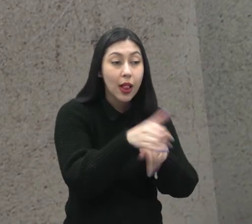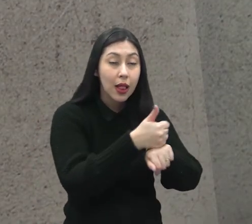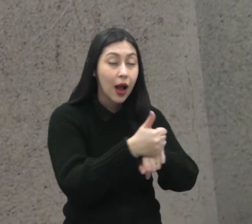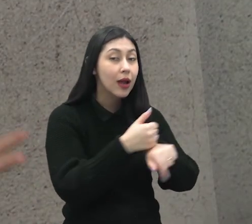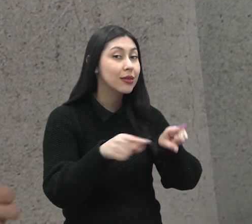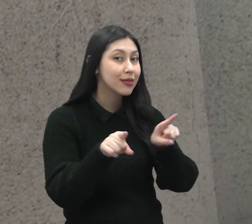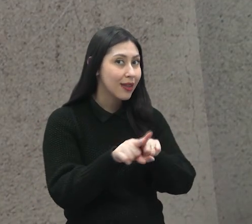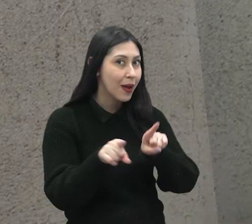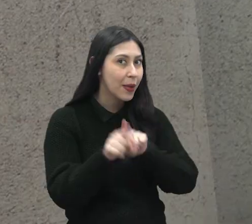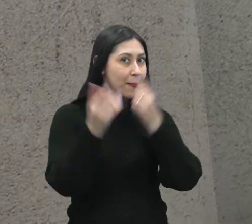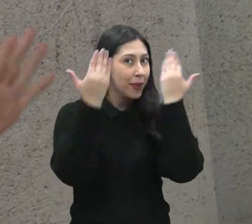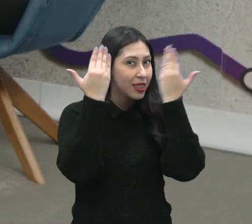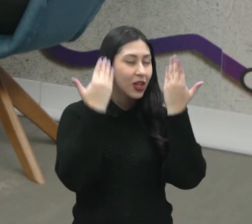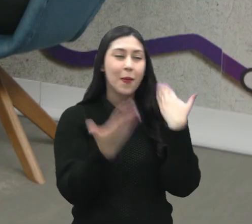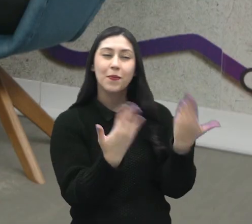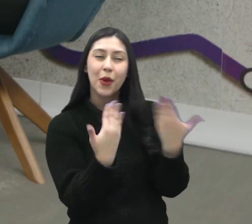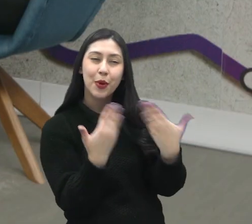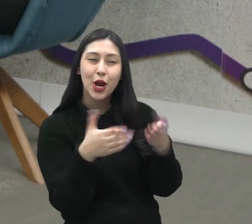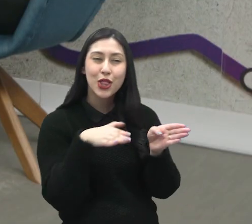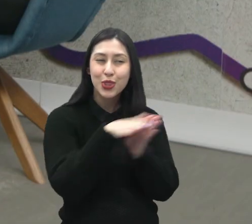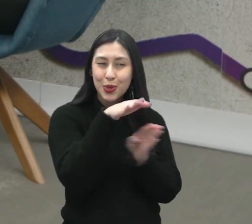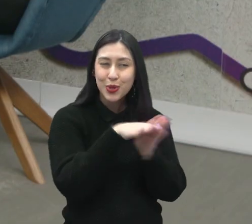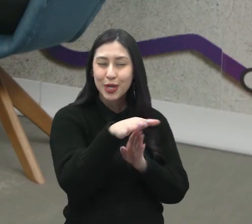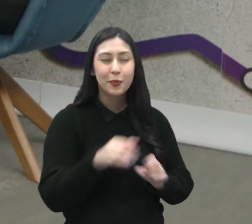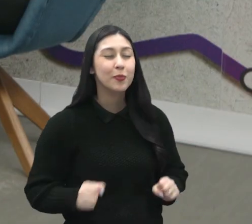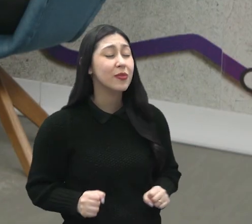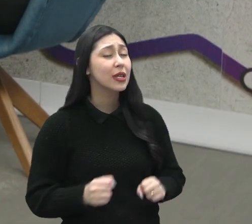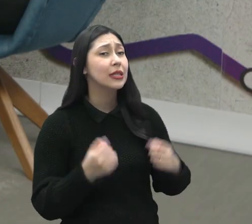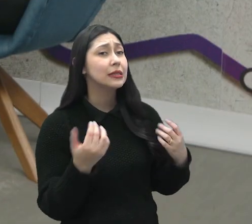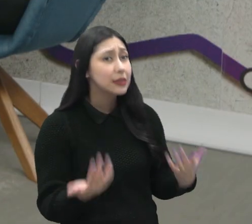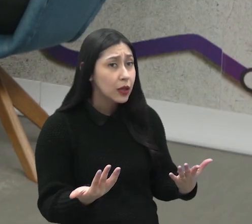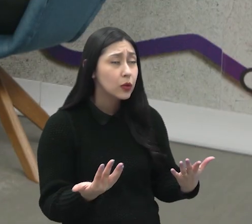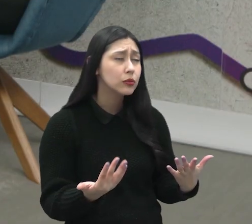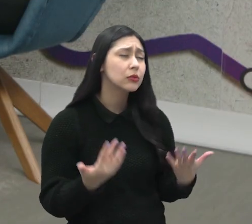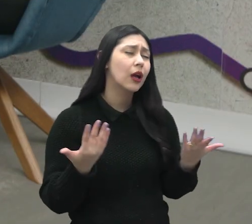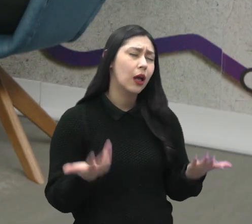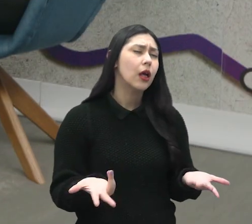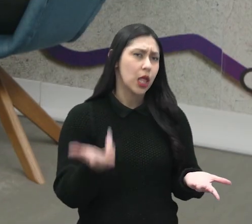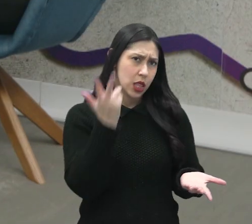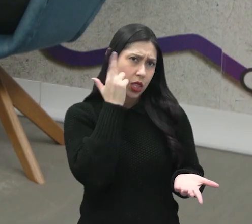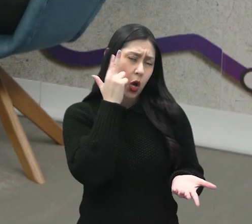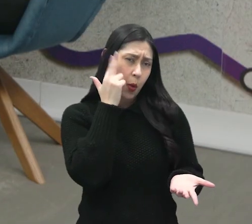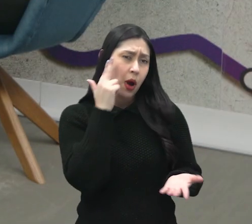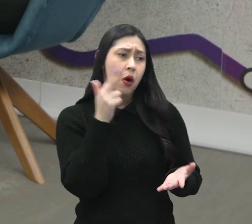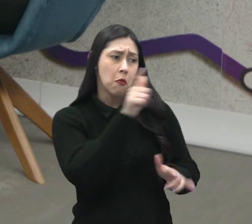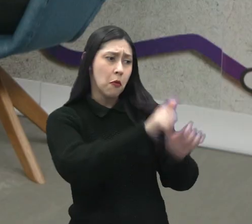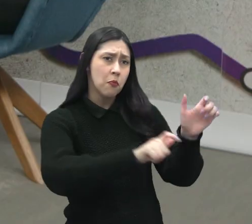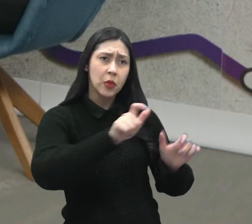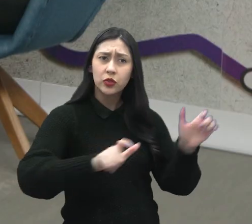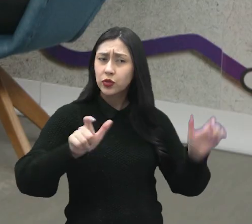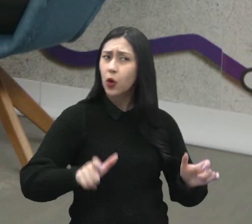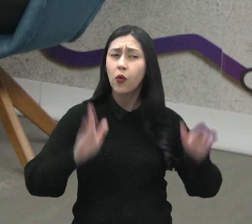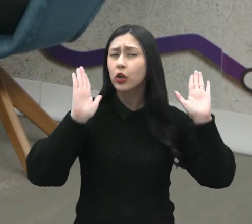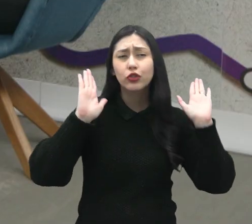aqui papeando comigo, trazendo várias dicas. Ana, é muito comum as pessoas que já têm uma